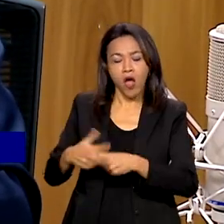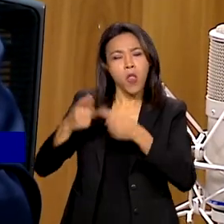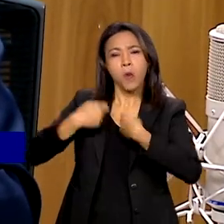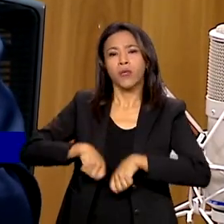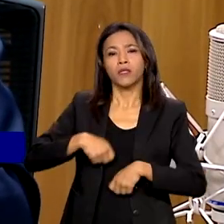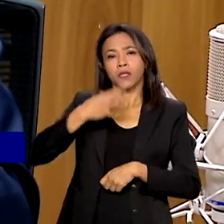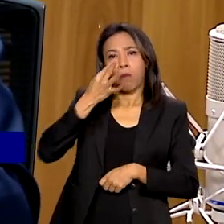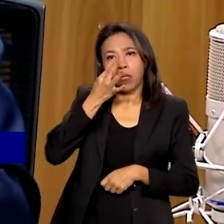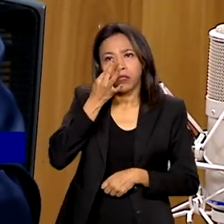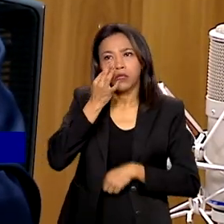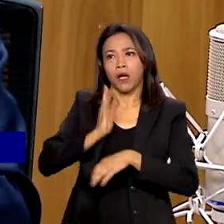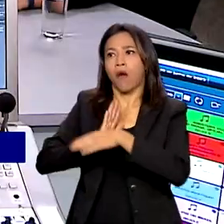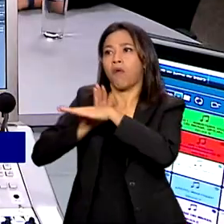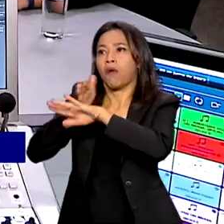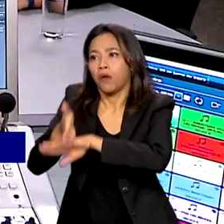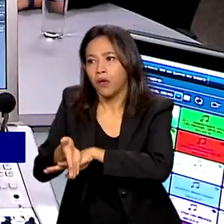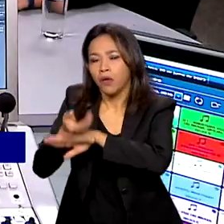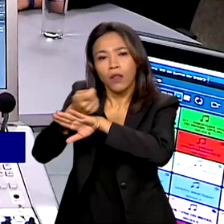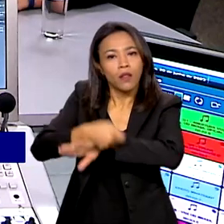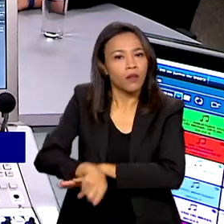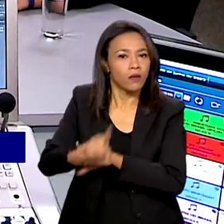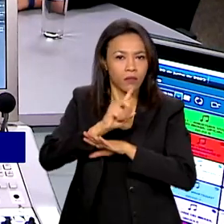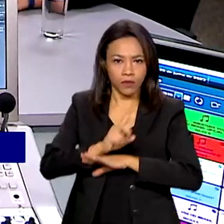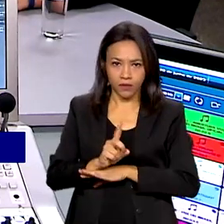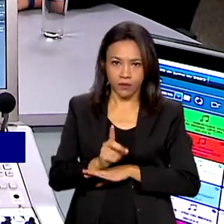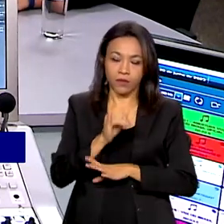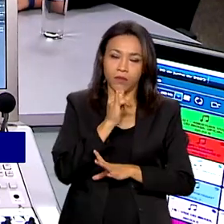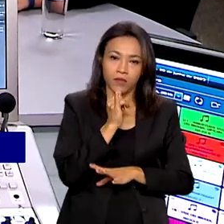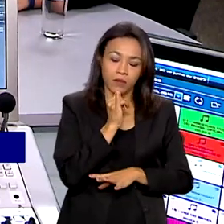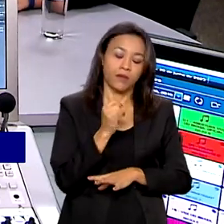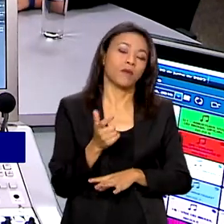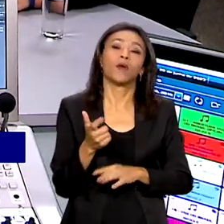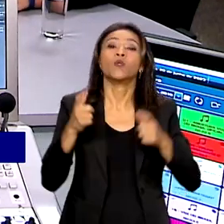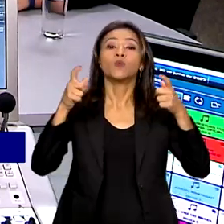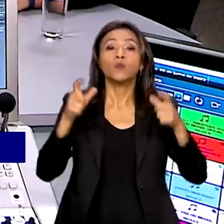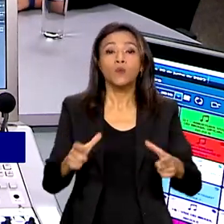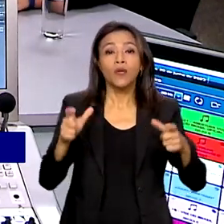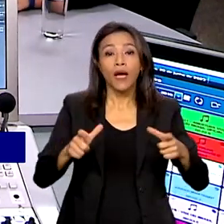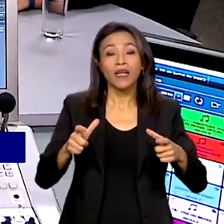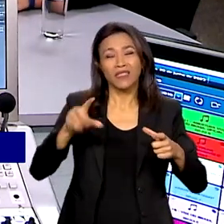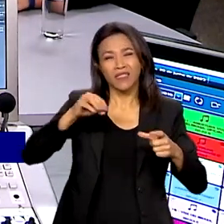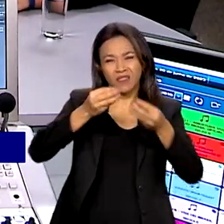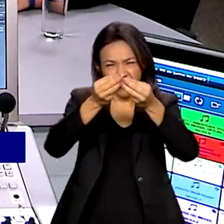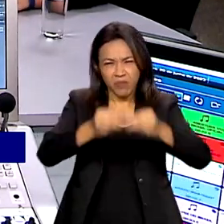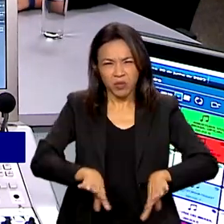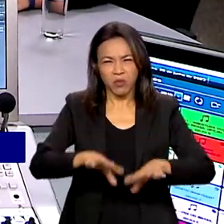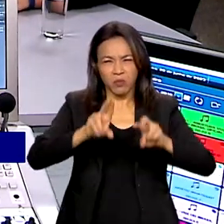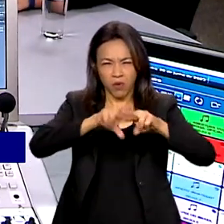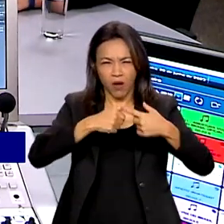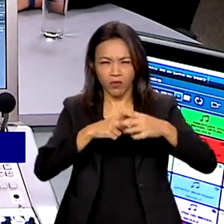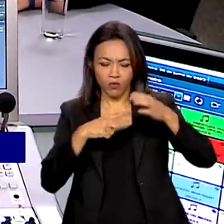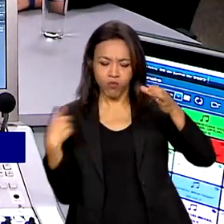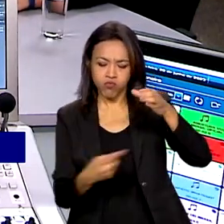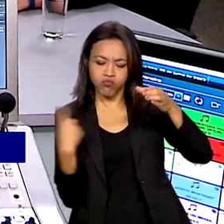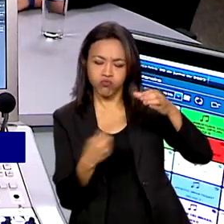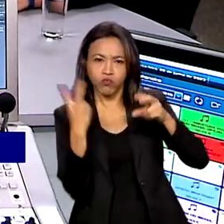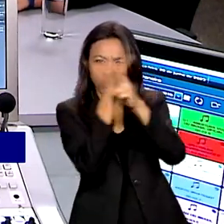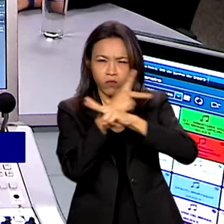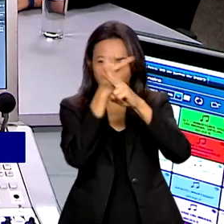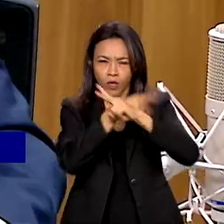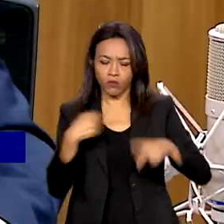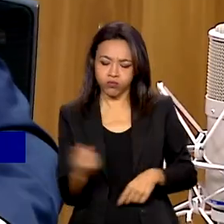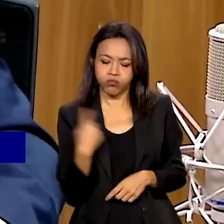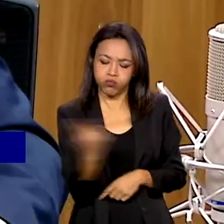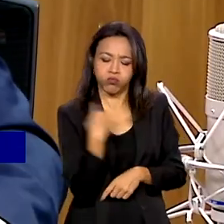ir na unidade para regiões como as atingidas lá do ciclone no Rio Grande do Sul e